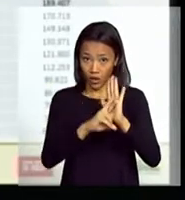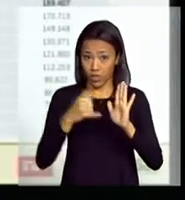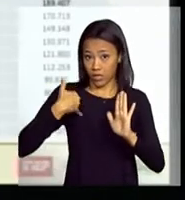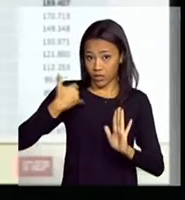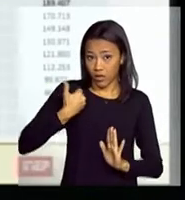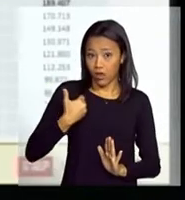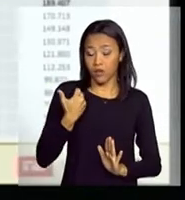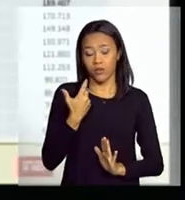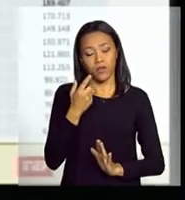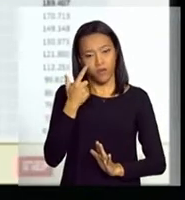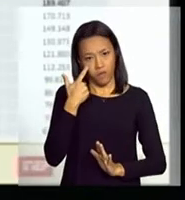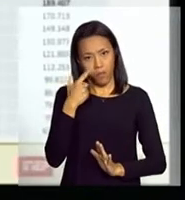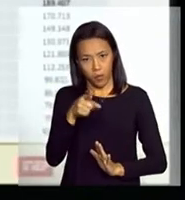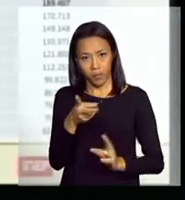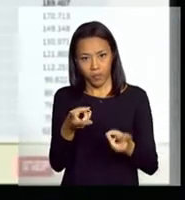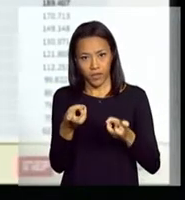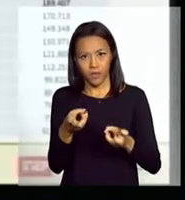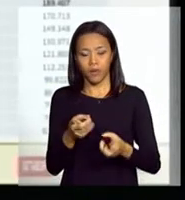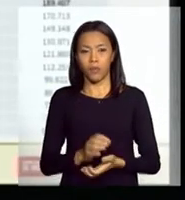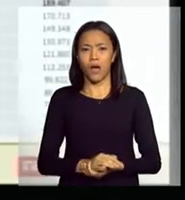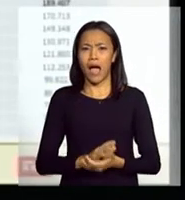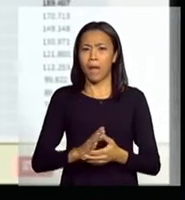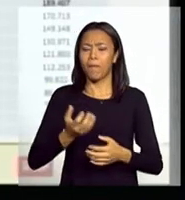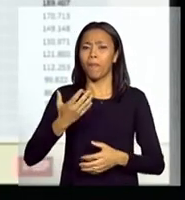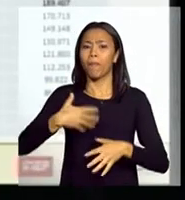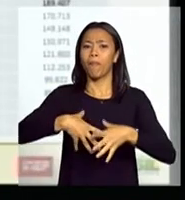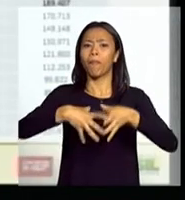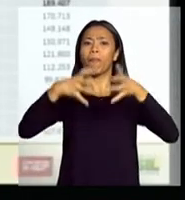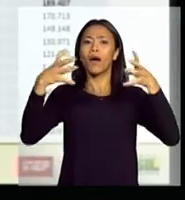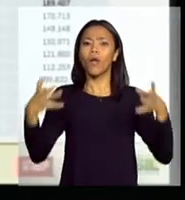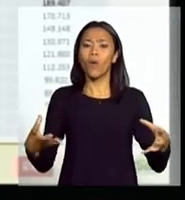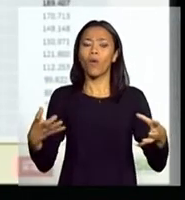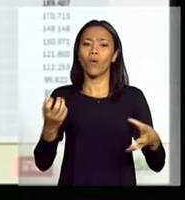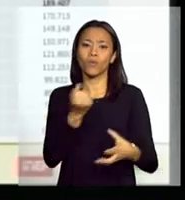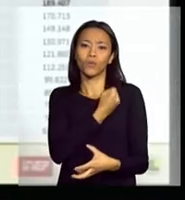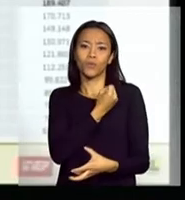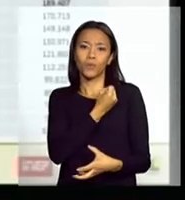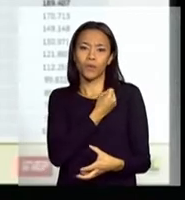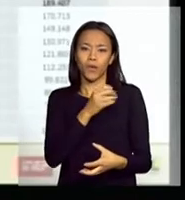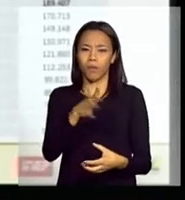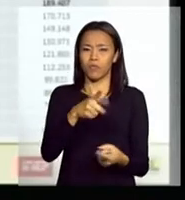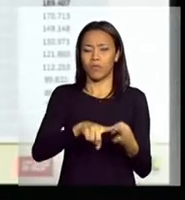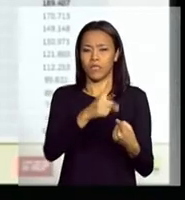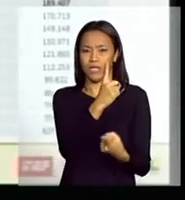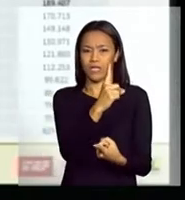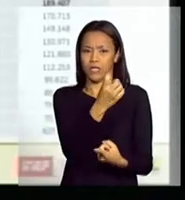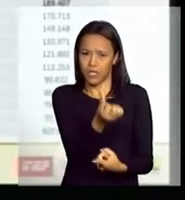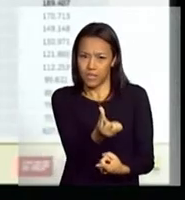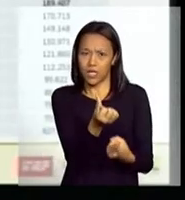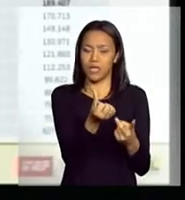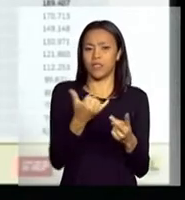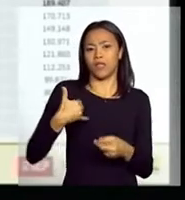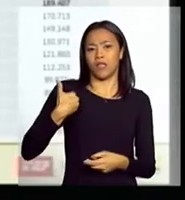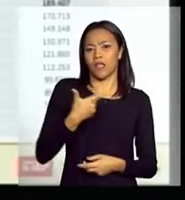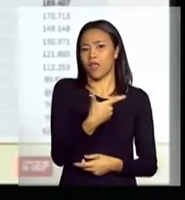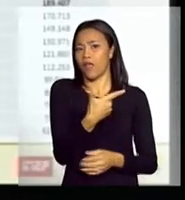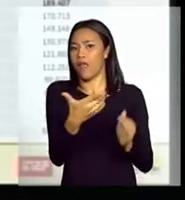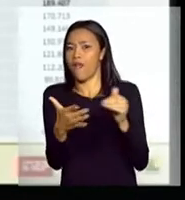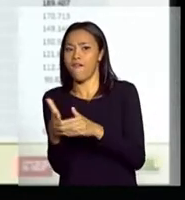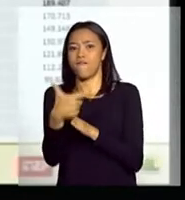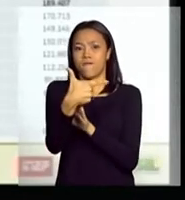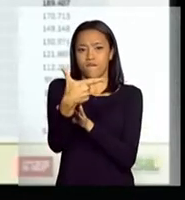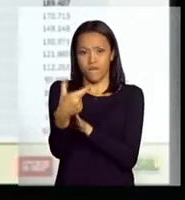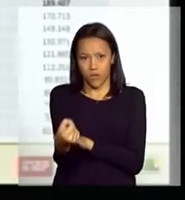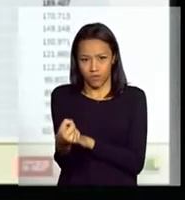vocês vejam que a grande concentração é Entre 16 e 20 anos